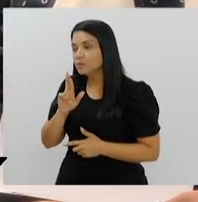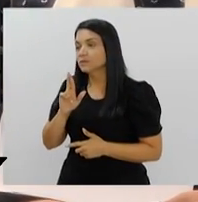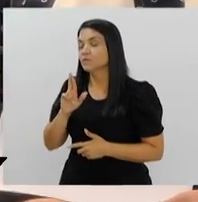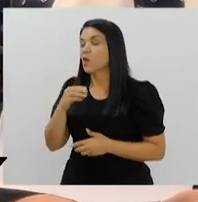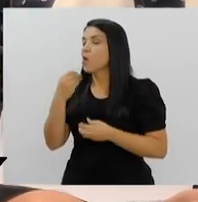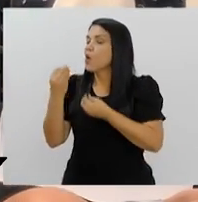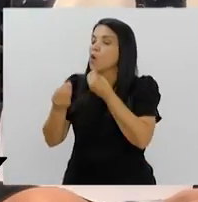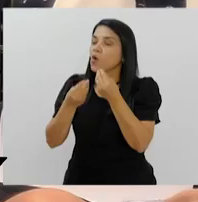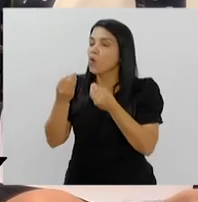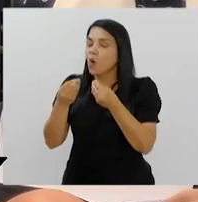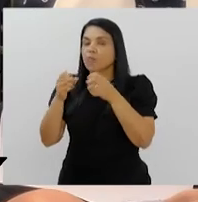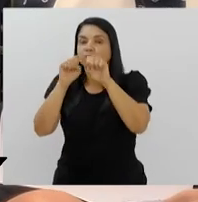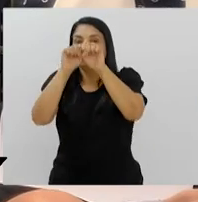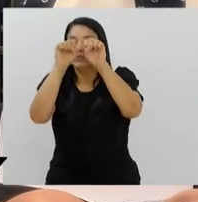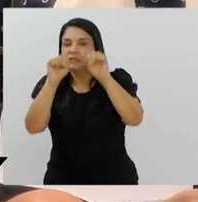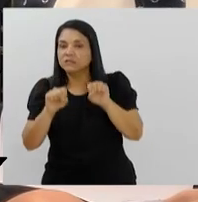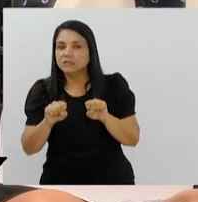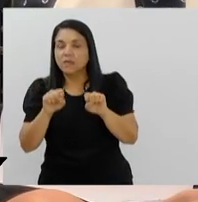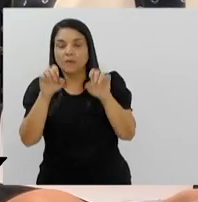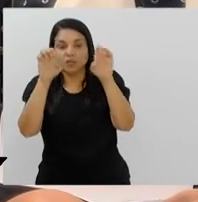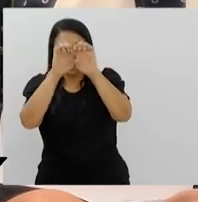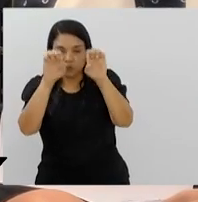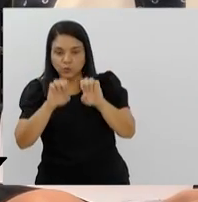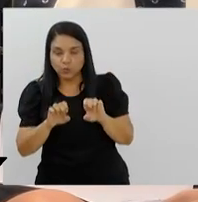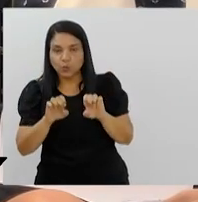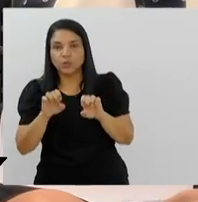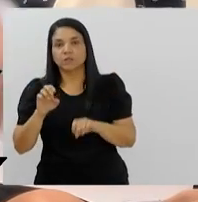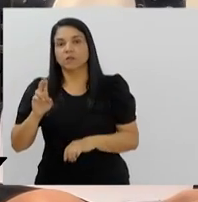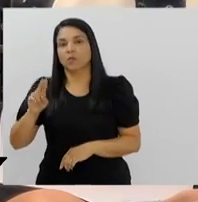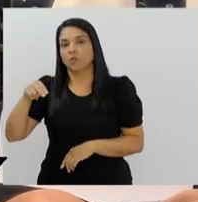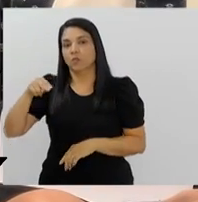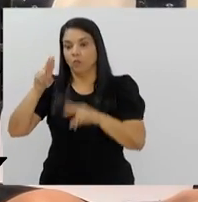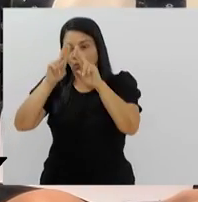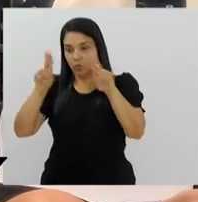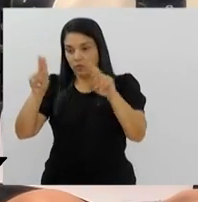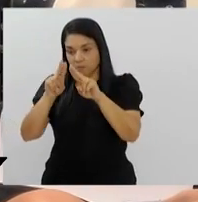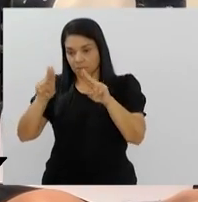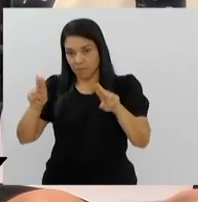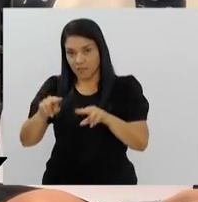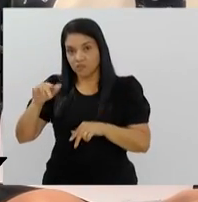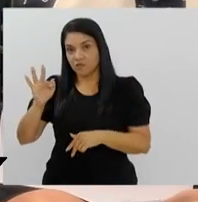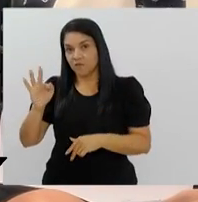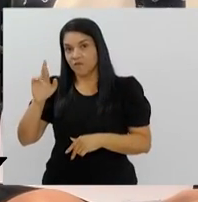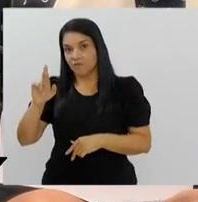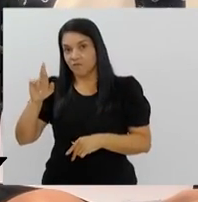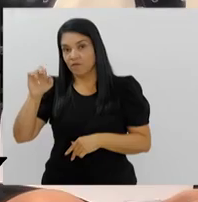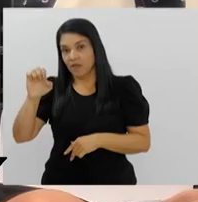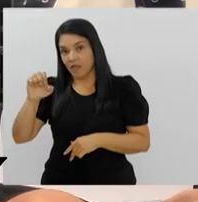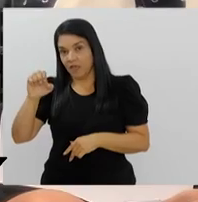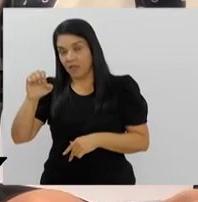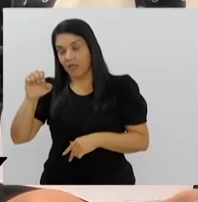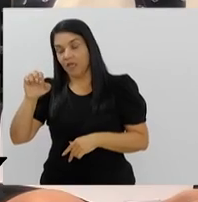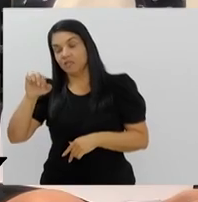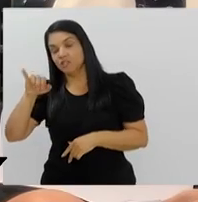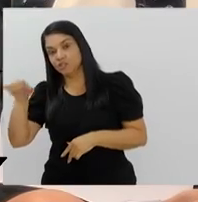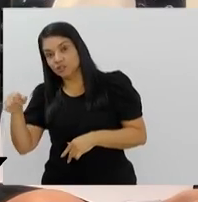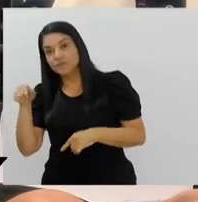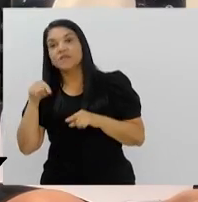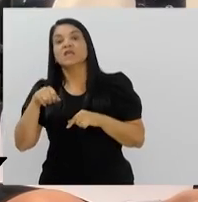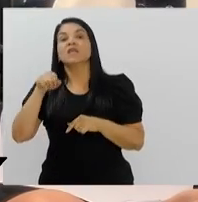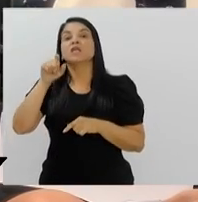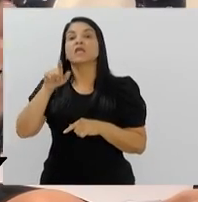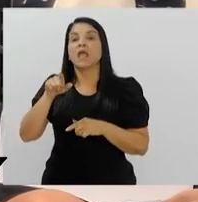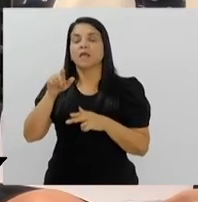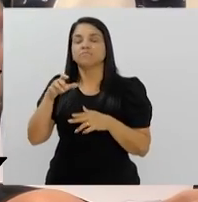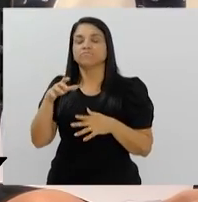funciona o sistema estruturado da Unimed ferge Fluminense Quais são as unimeds que estão sob a responsabilidade ferge e que